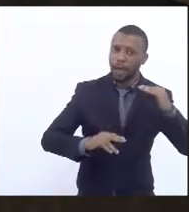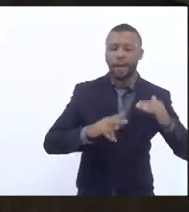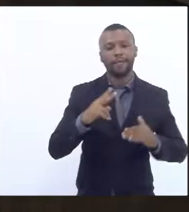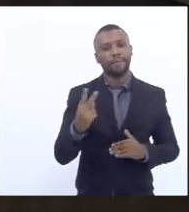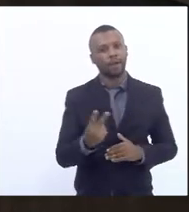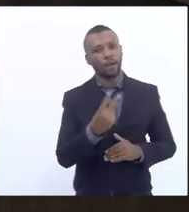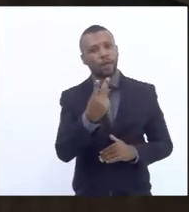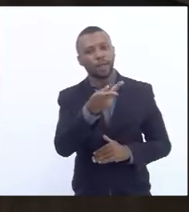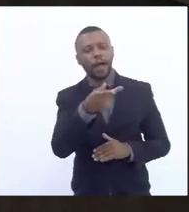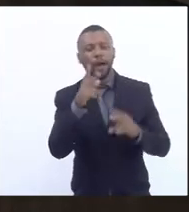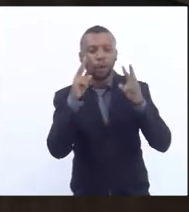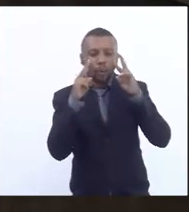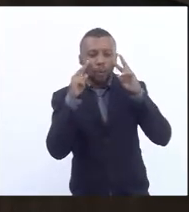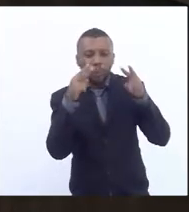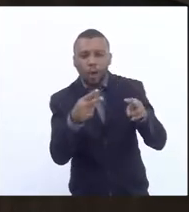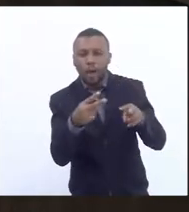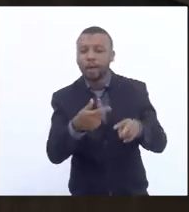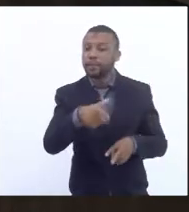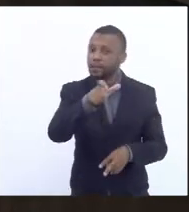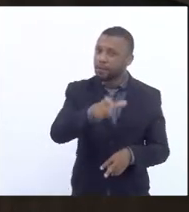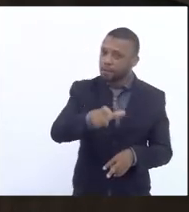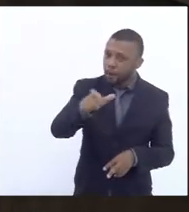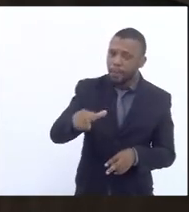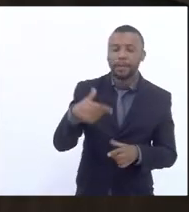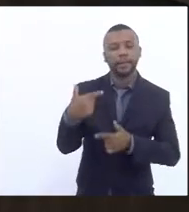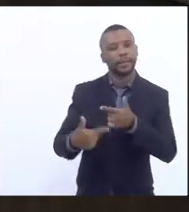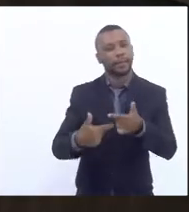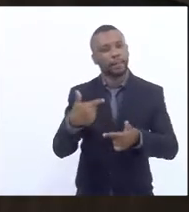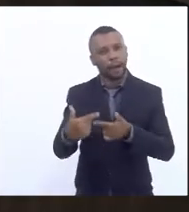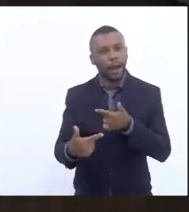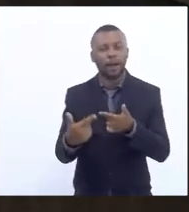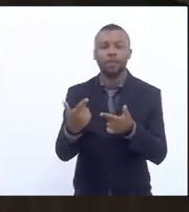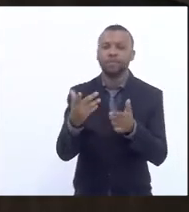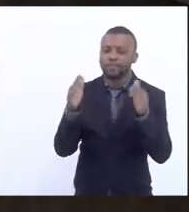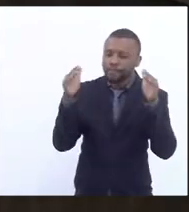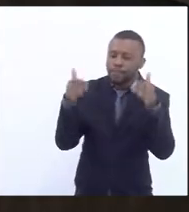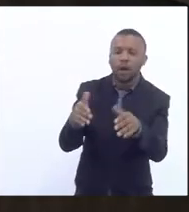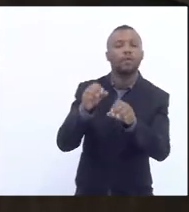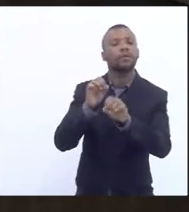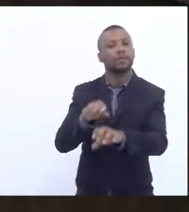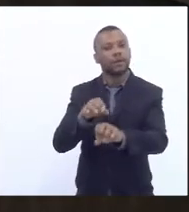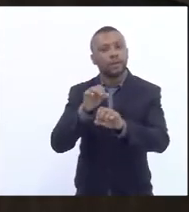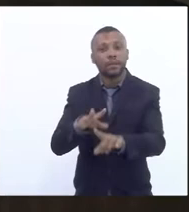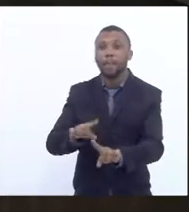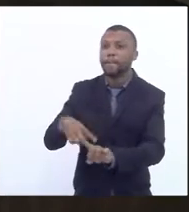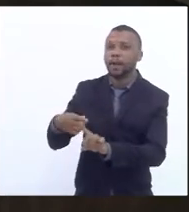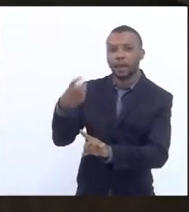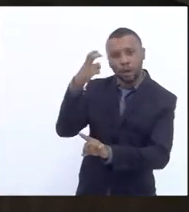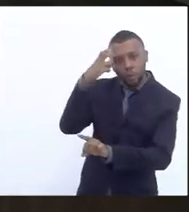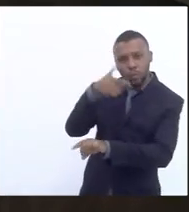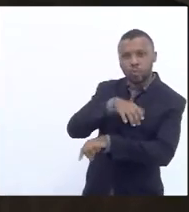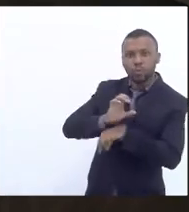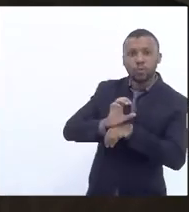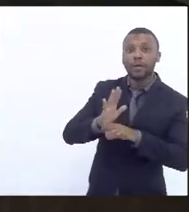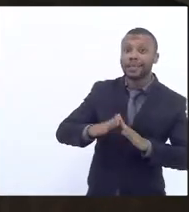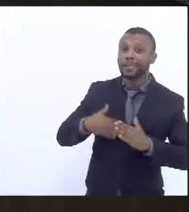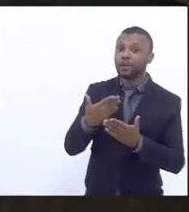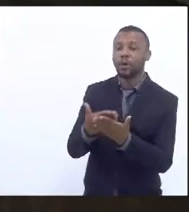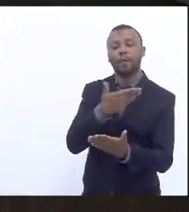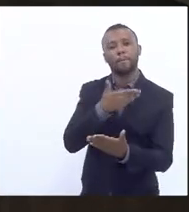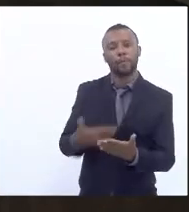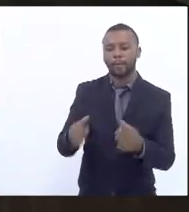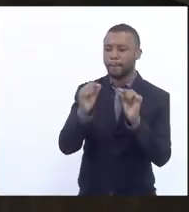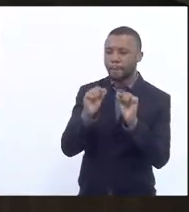de reconhecimento desses homens e mulheres que trabalham pela educação, pela cultura das nossas escolas públicas. Por isso,